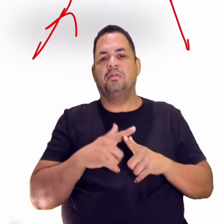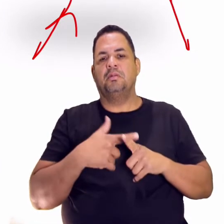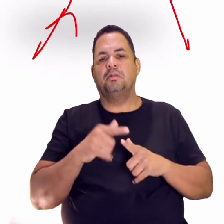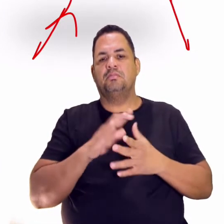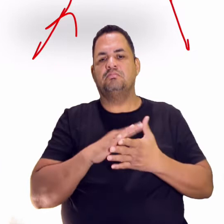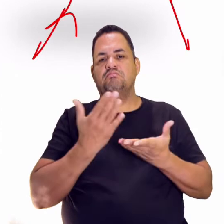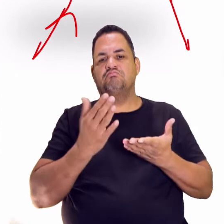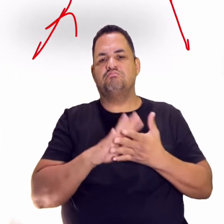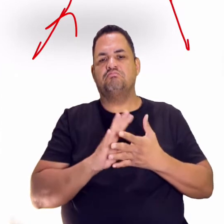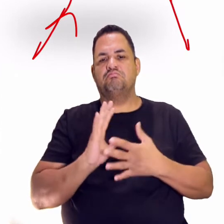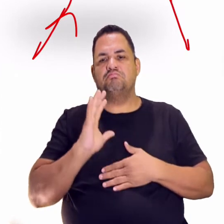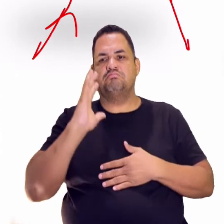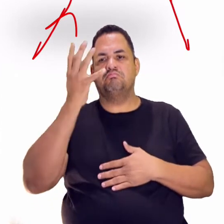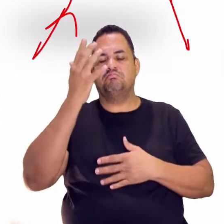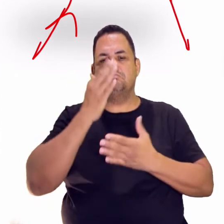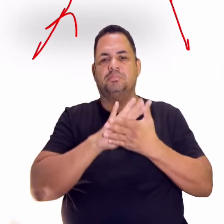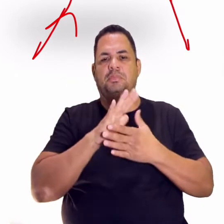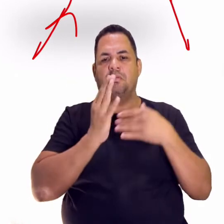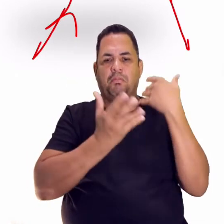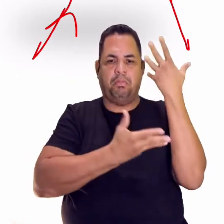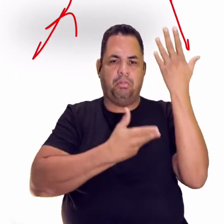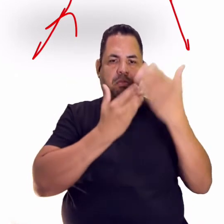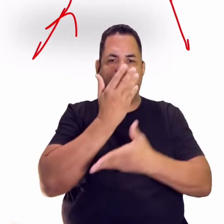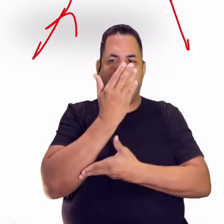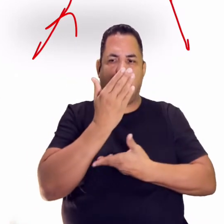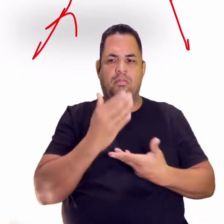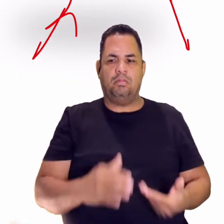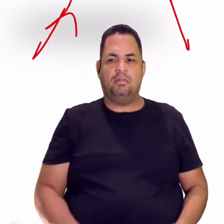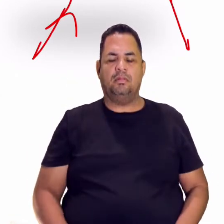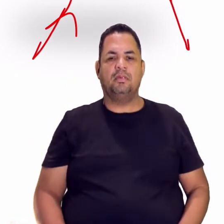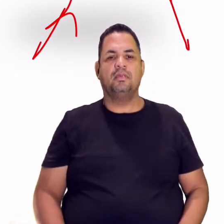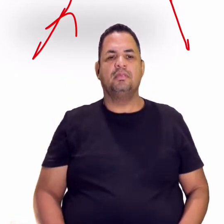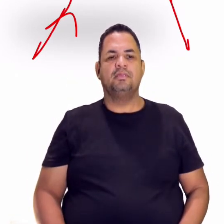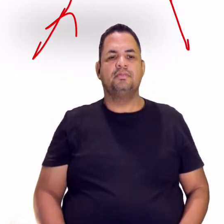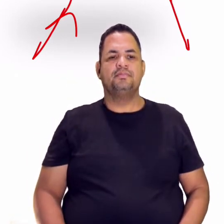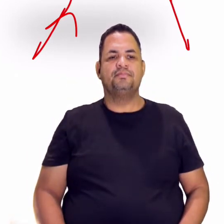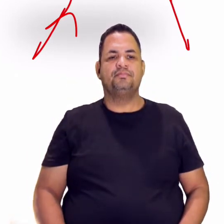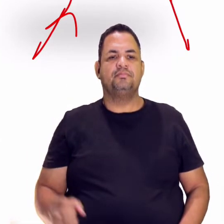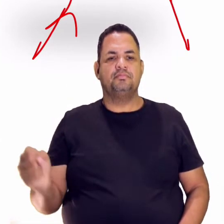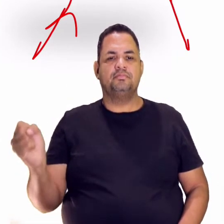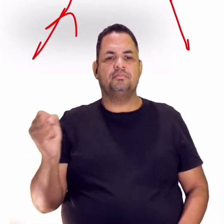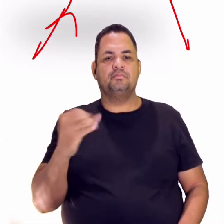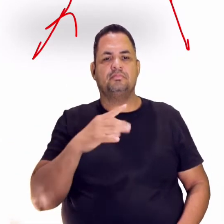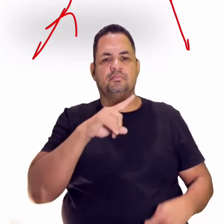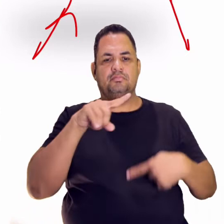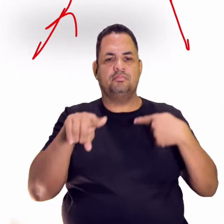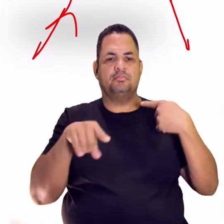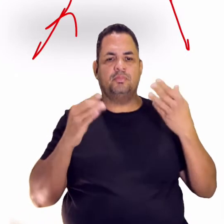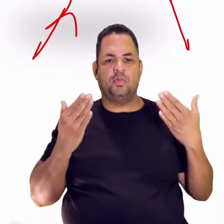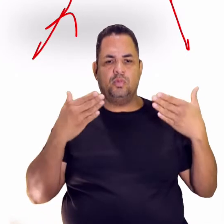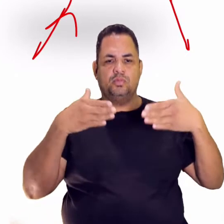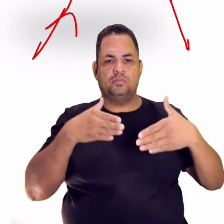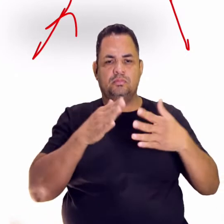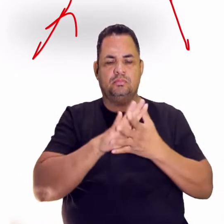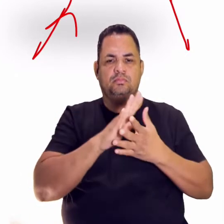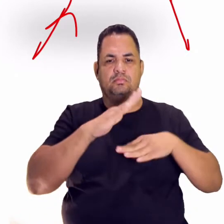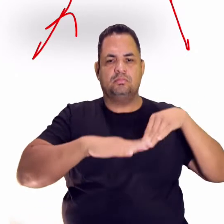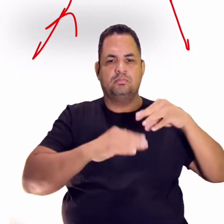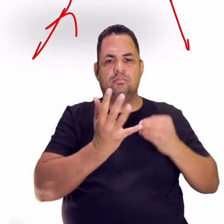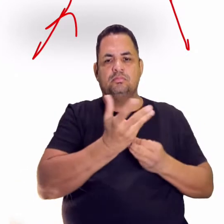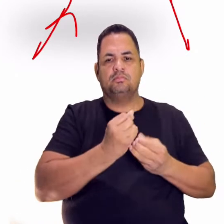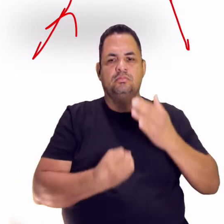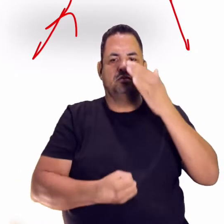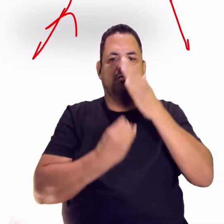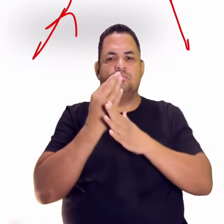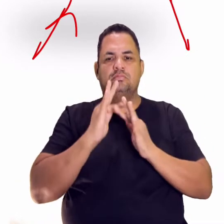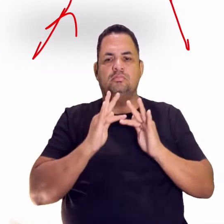consequência que pode advir dessa destruição. Ok? Então, esse novo enfoque artístico surgiu no